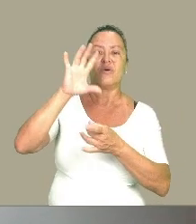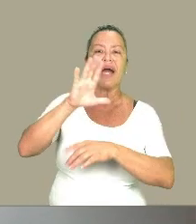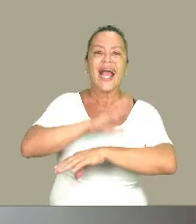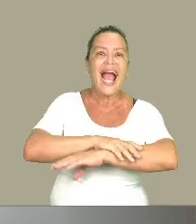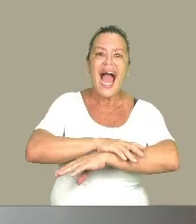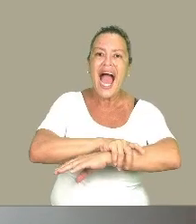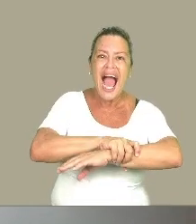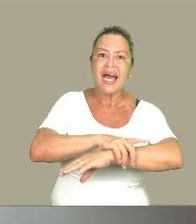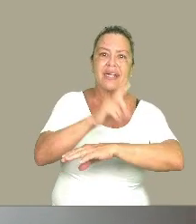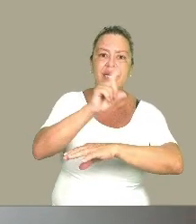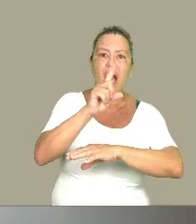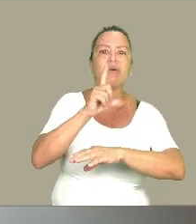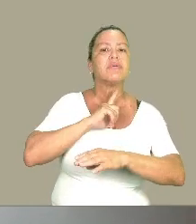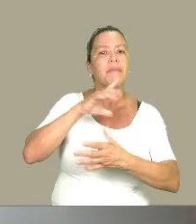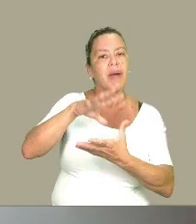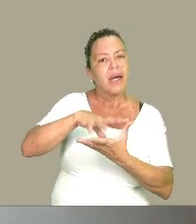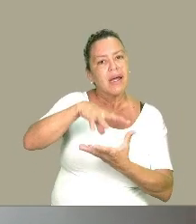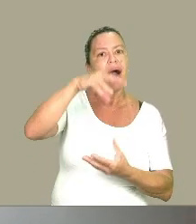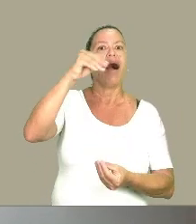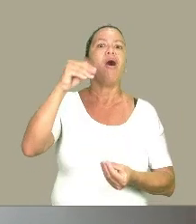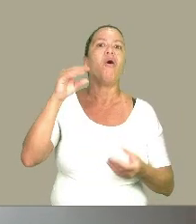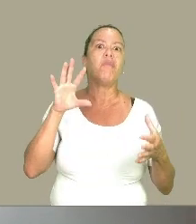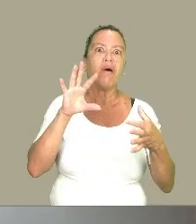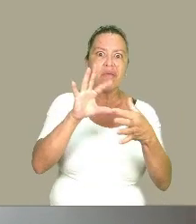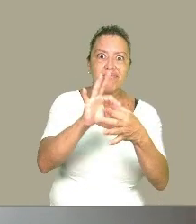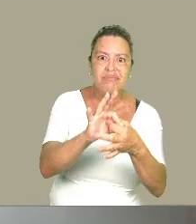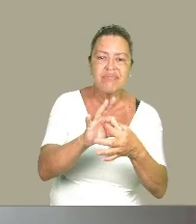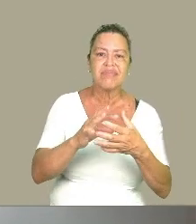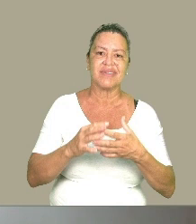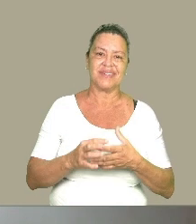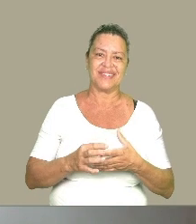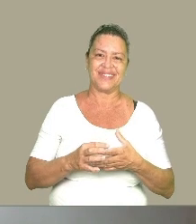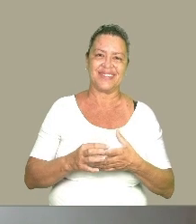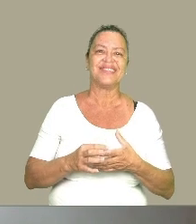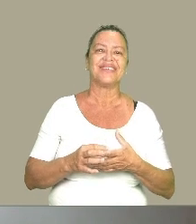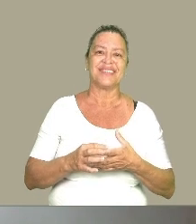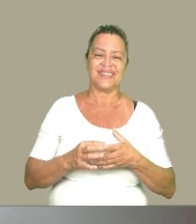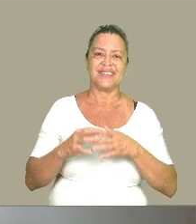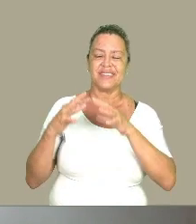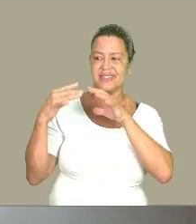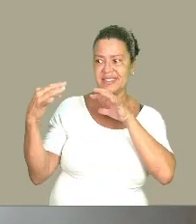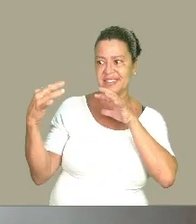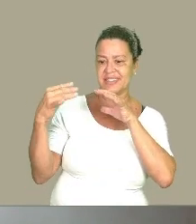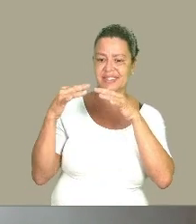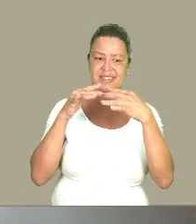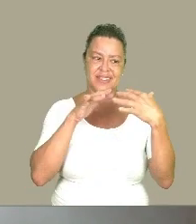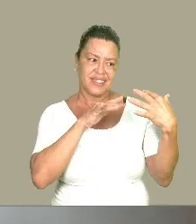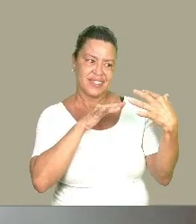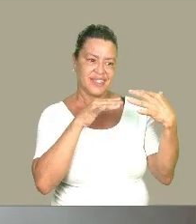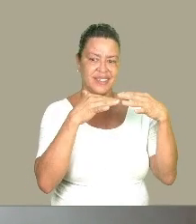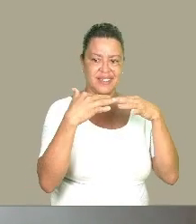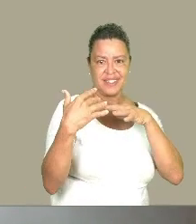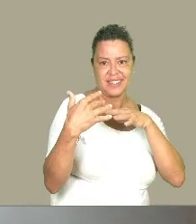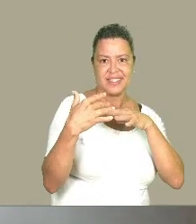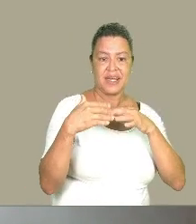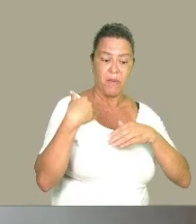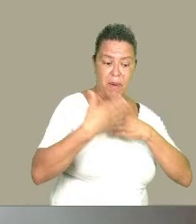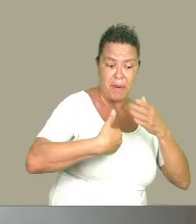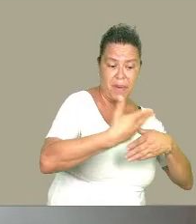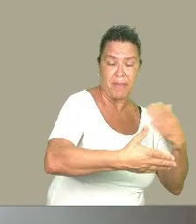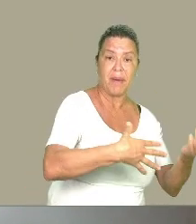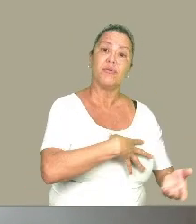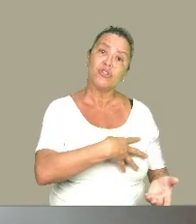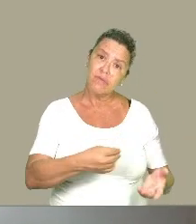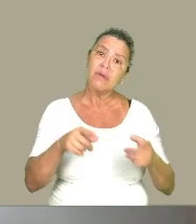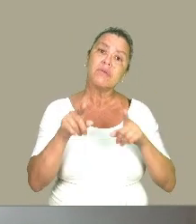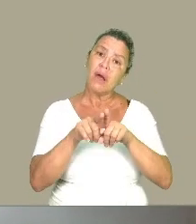mas também pelos laços da alma, a fim de que a afeição mútua dos esposos se lhe transmitisse aos filhos, que